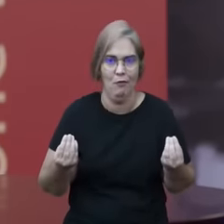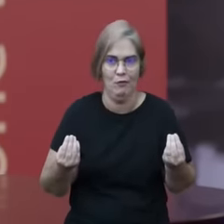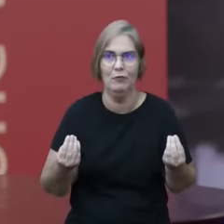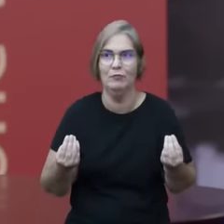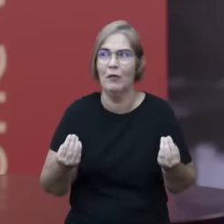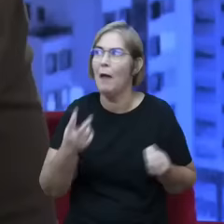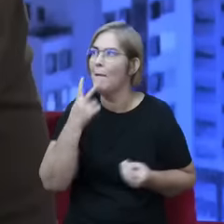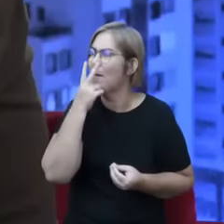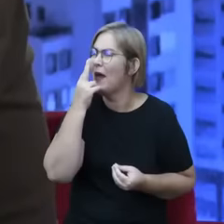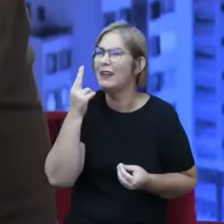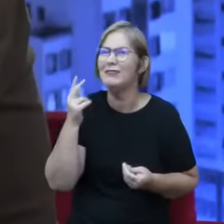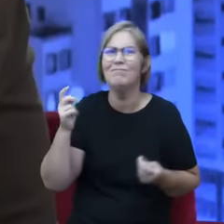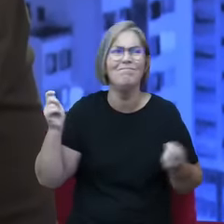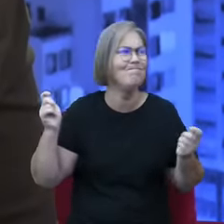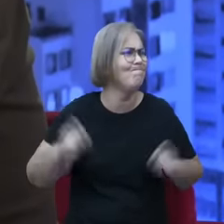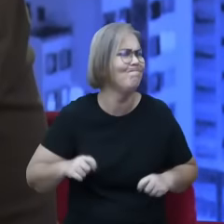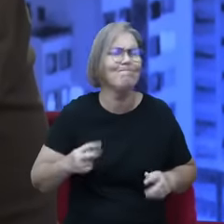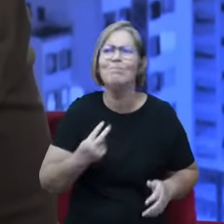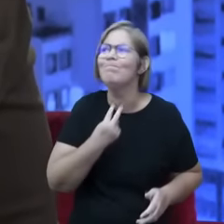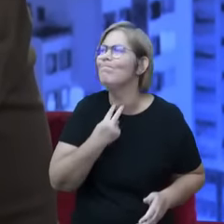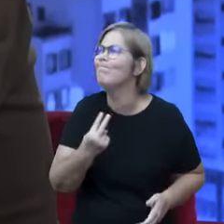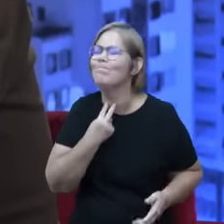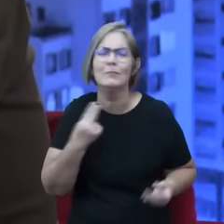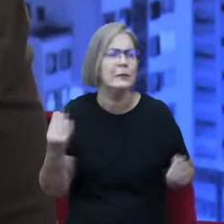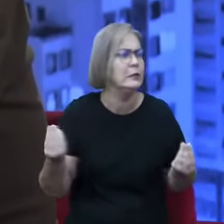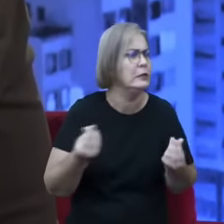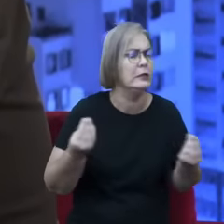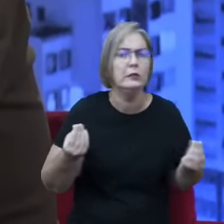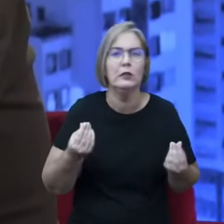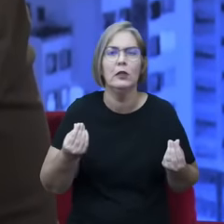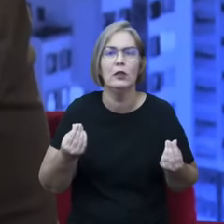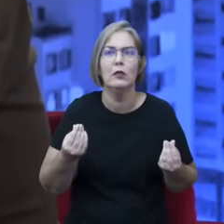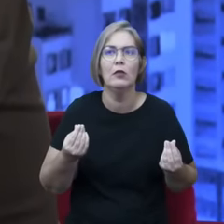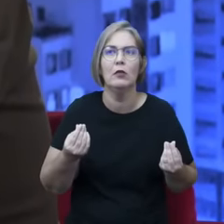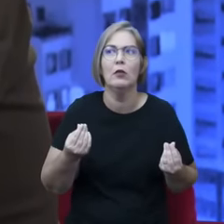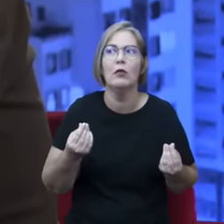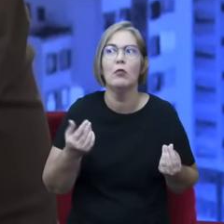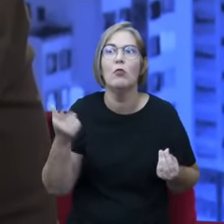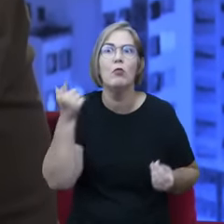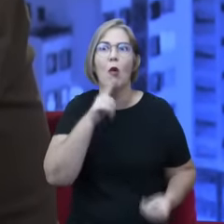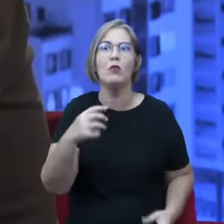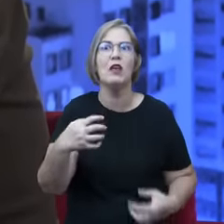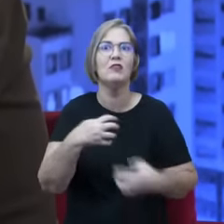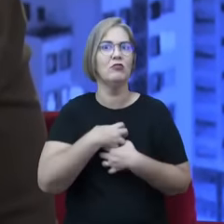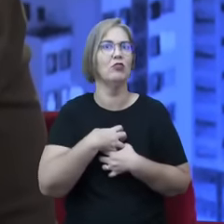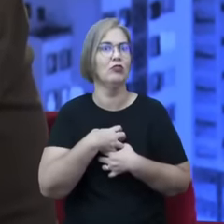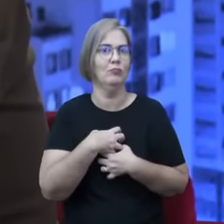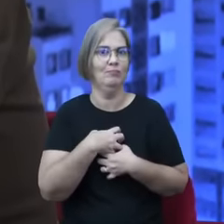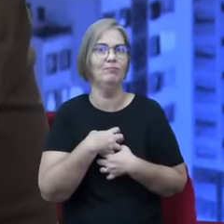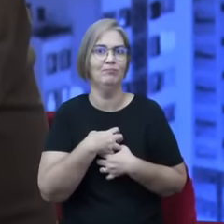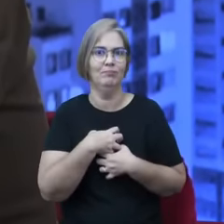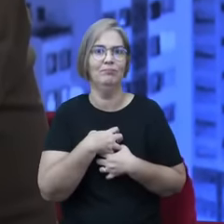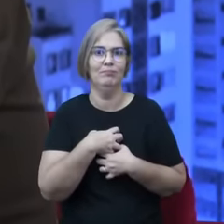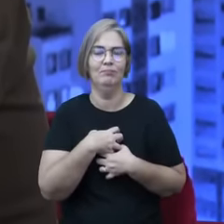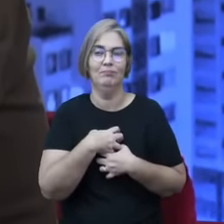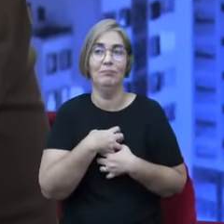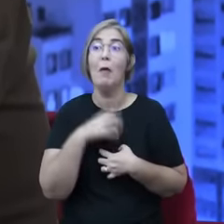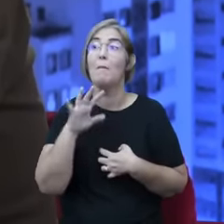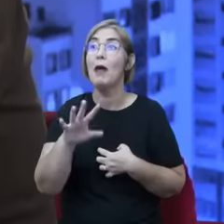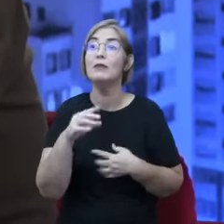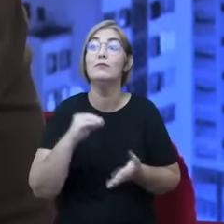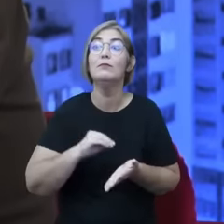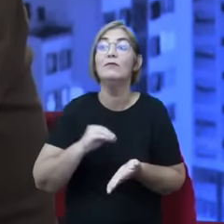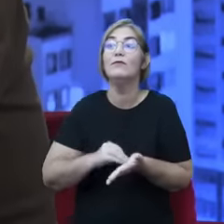impossibilidade de encontrarmos um sentido pré-fabricado. Esse sentido é algo que nós devemos construir,